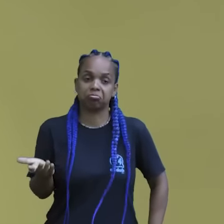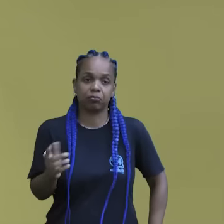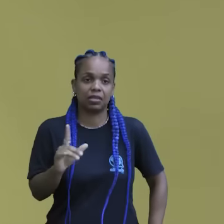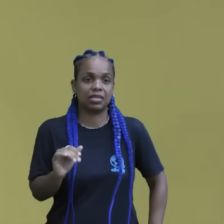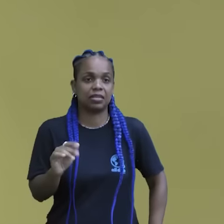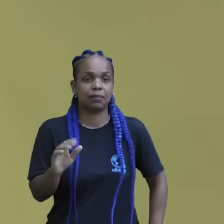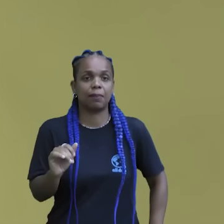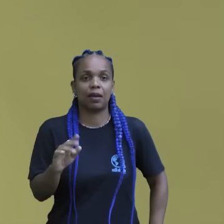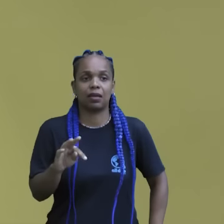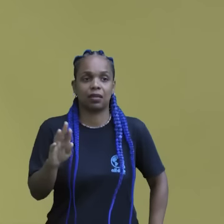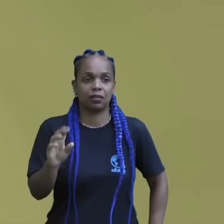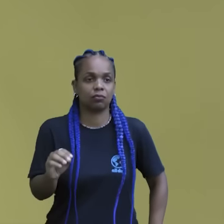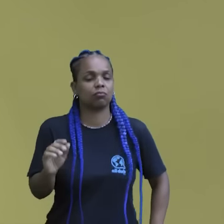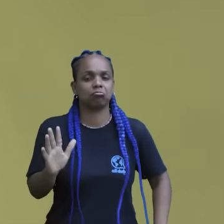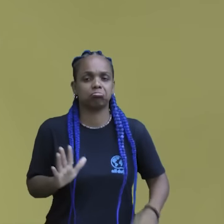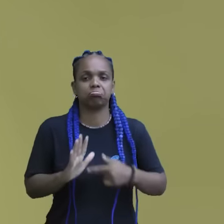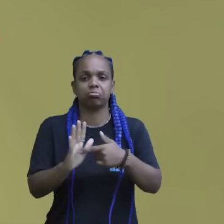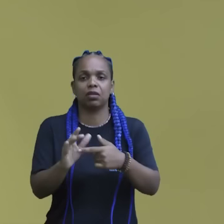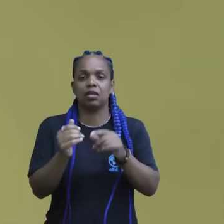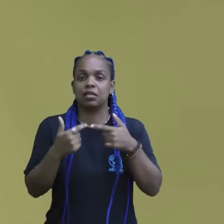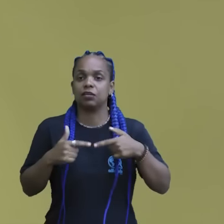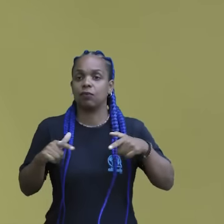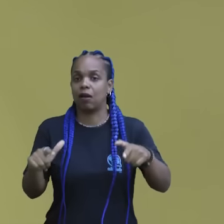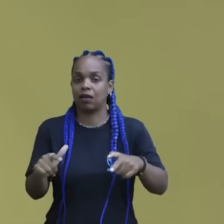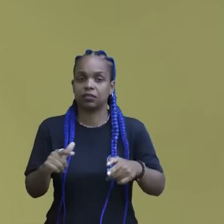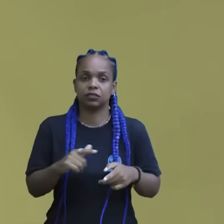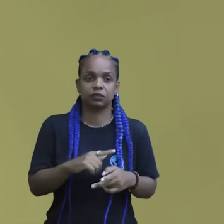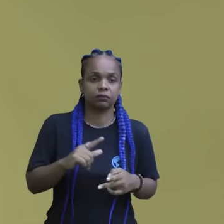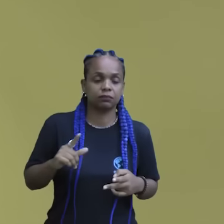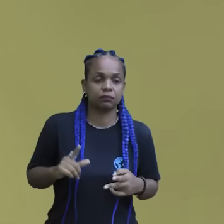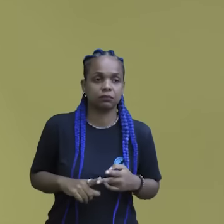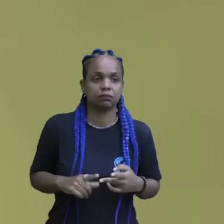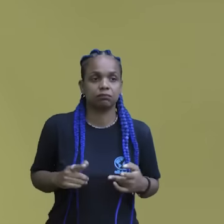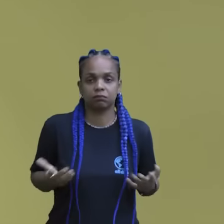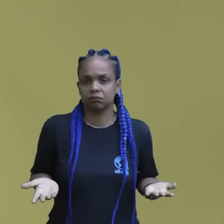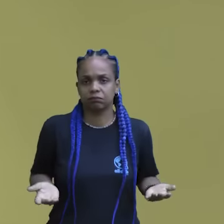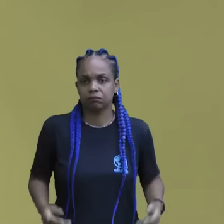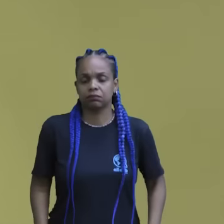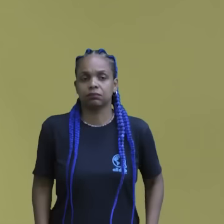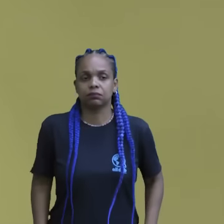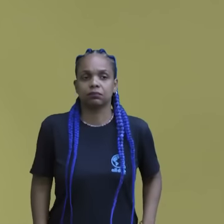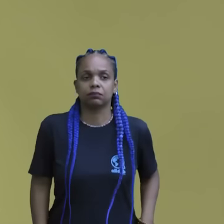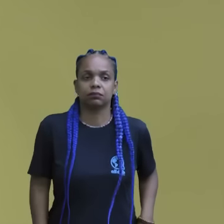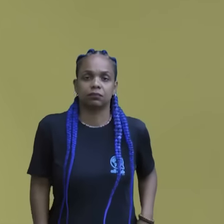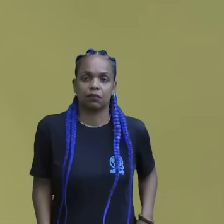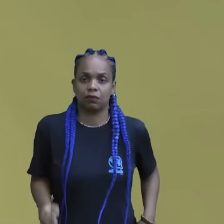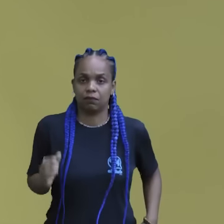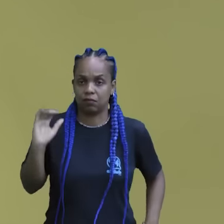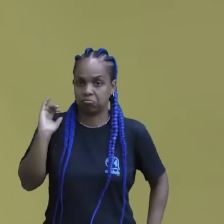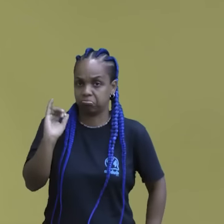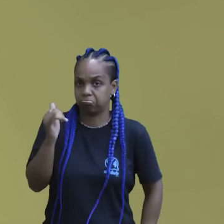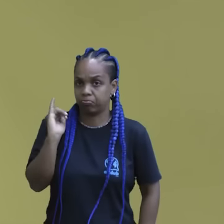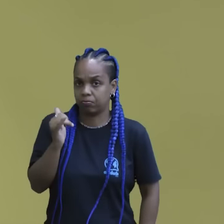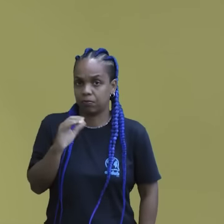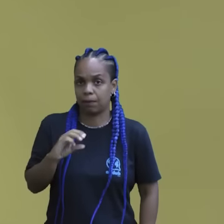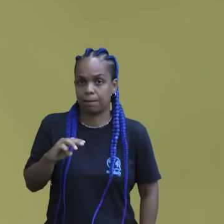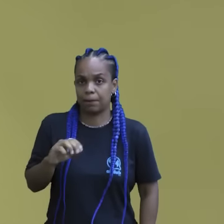Inclusive, as crônicas de Machado, que são pouco conhecidas, a gente fala muito do